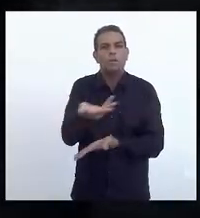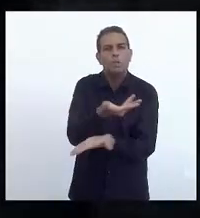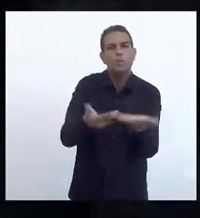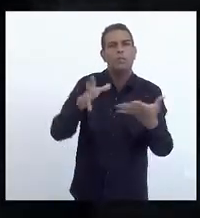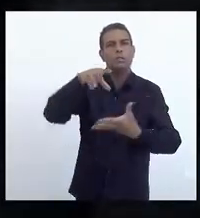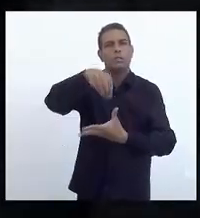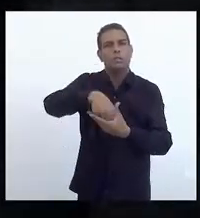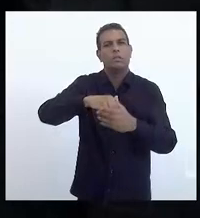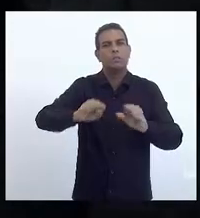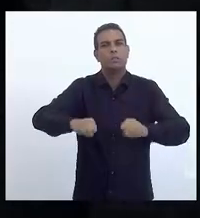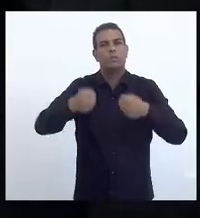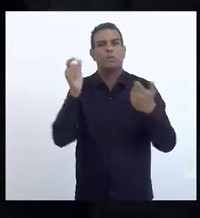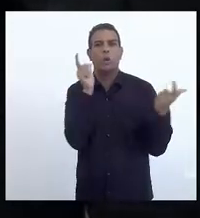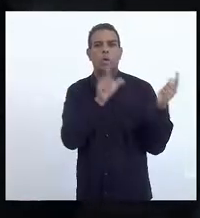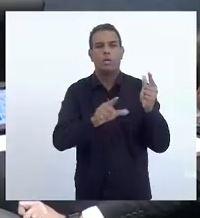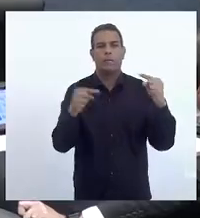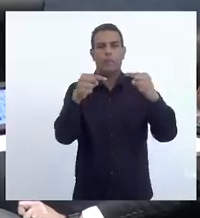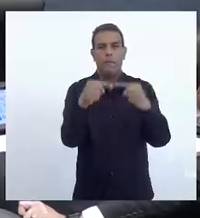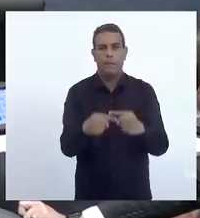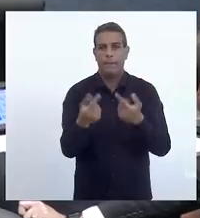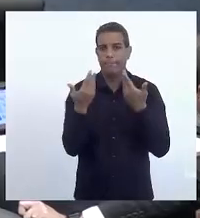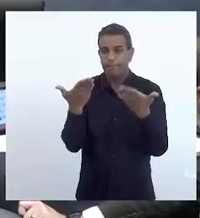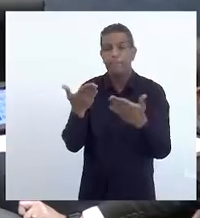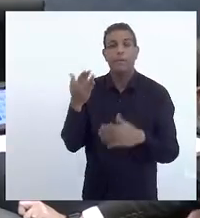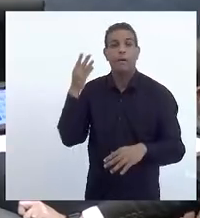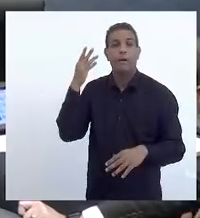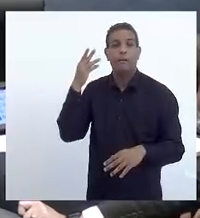de considerar a possibilidade de ajustar. Senhor presidente.